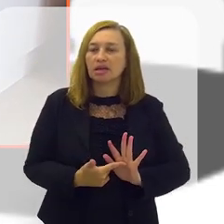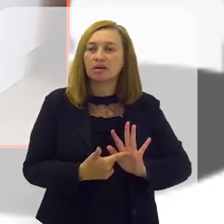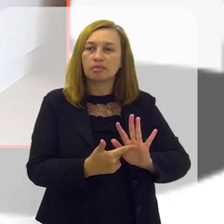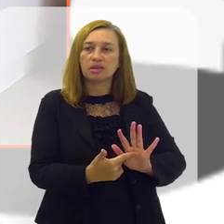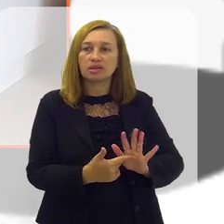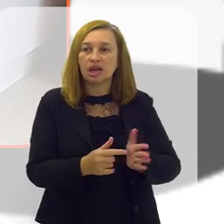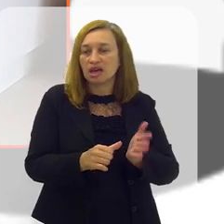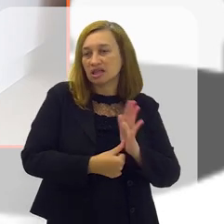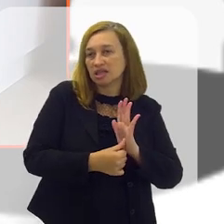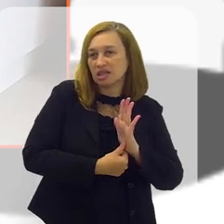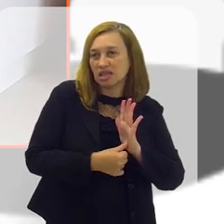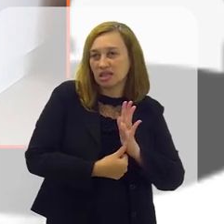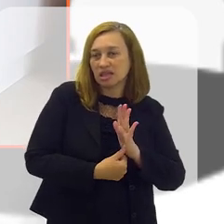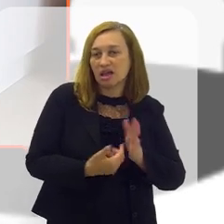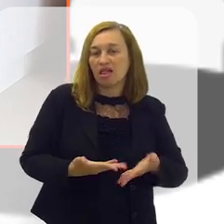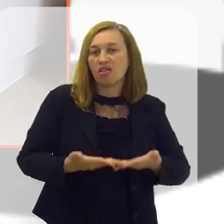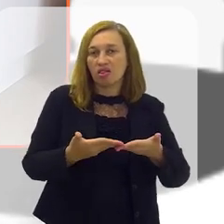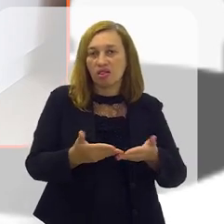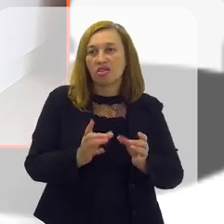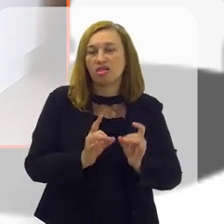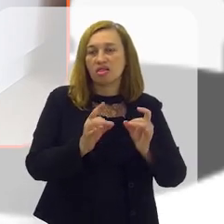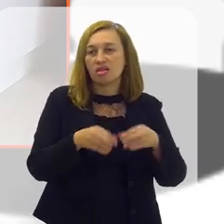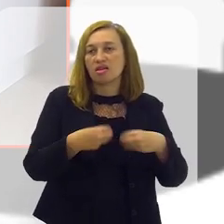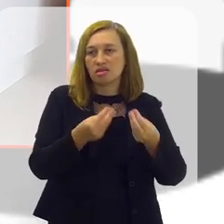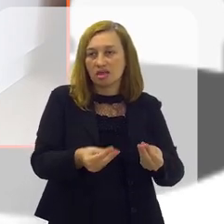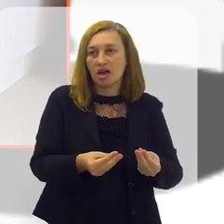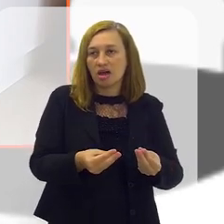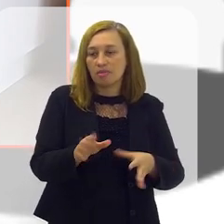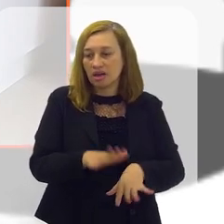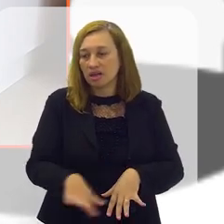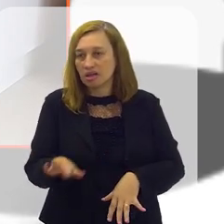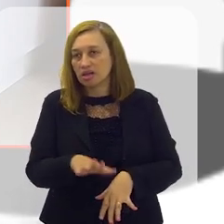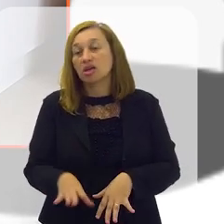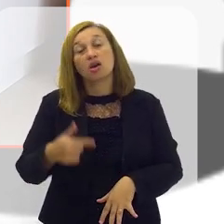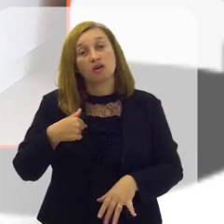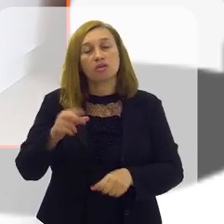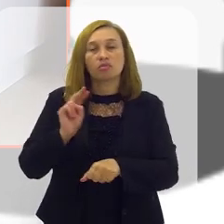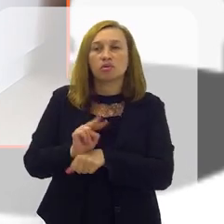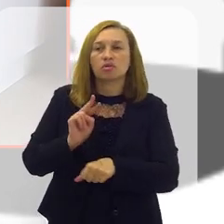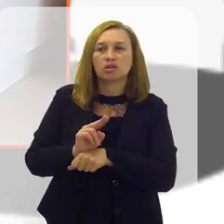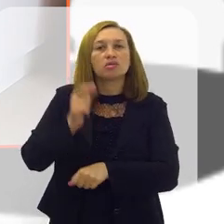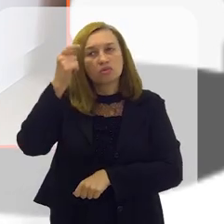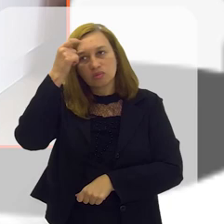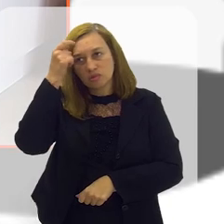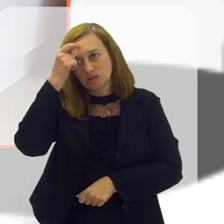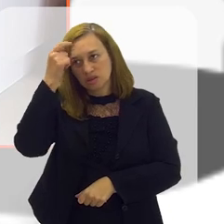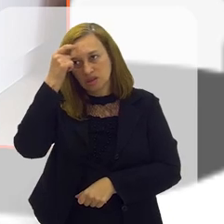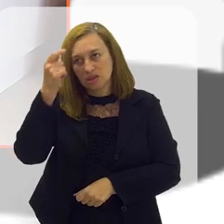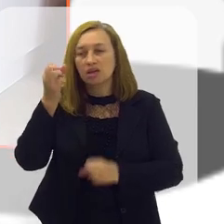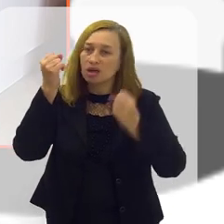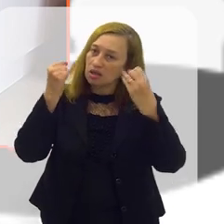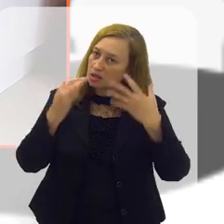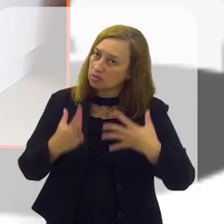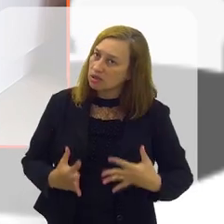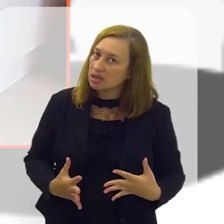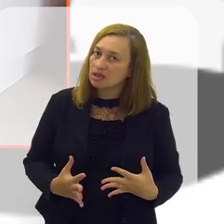tem que apresentar a identidade, dá para um menor de idade. Então, eu penso em prevenção,